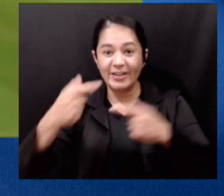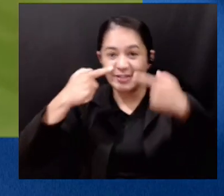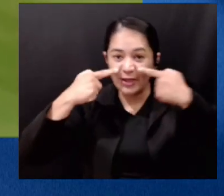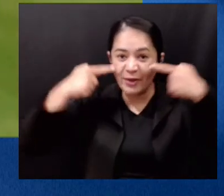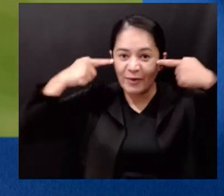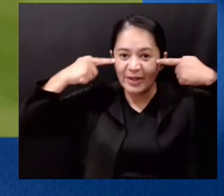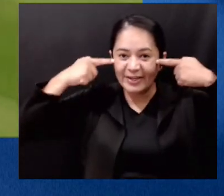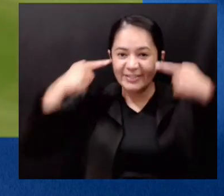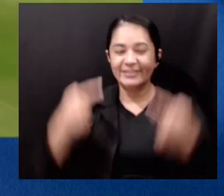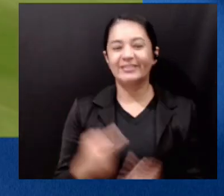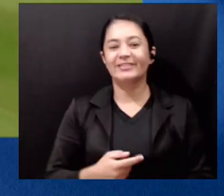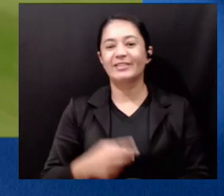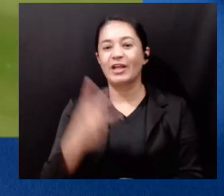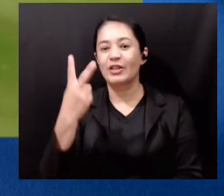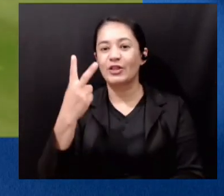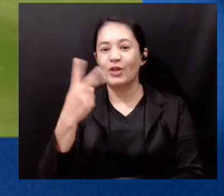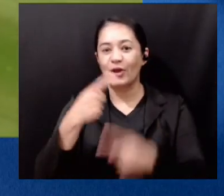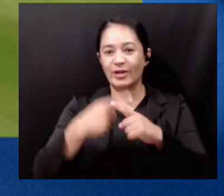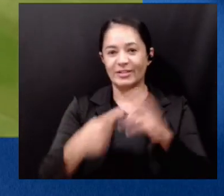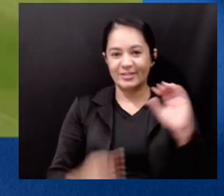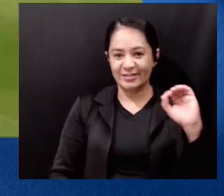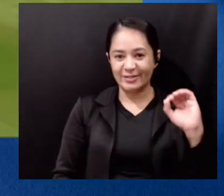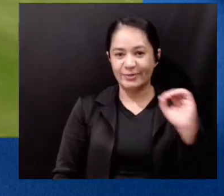por 2-0.